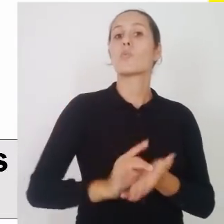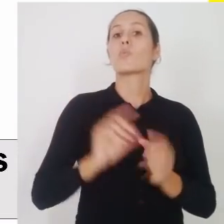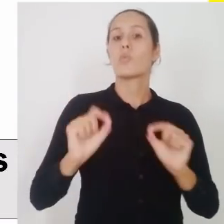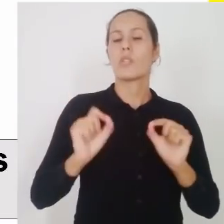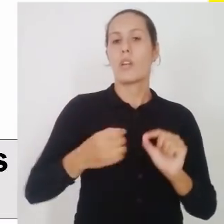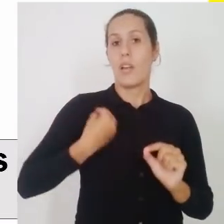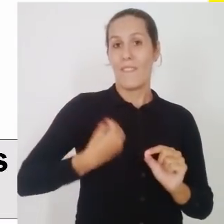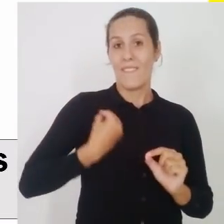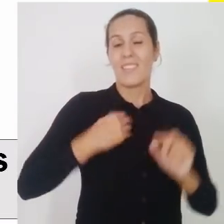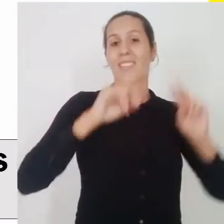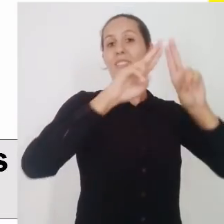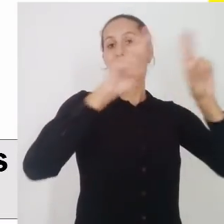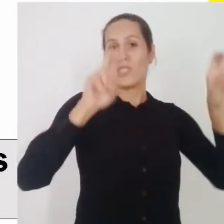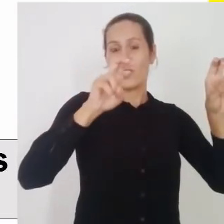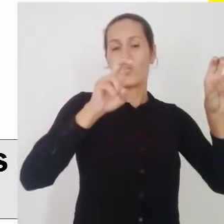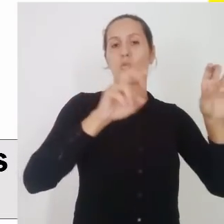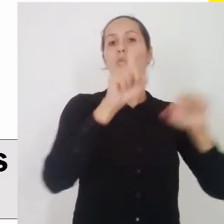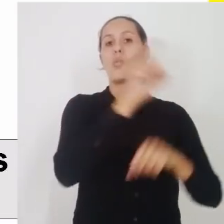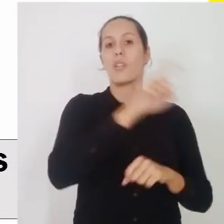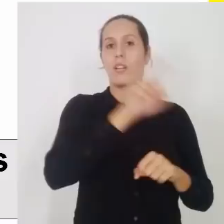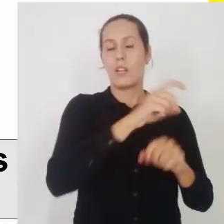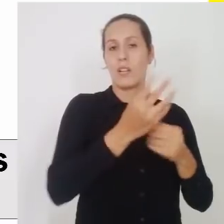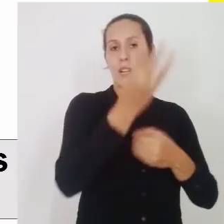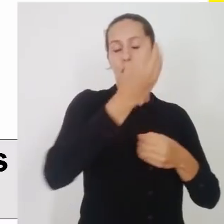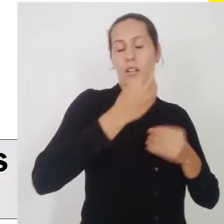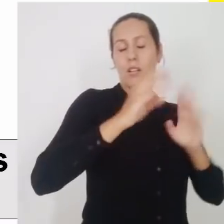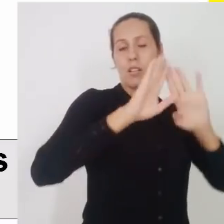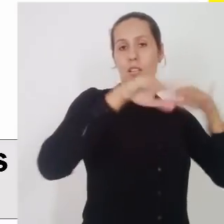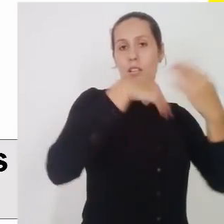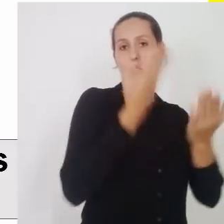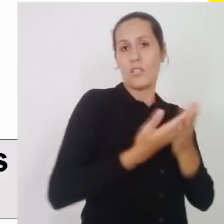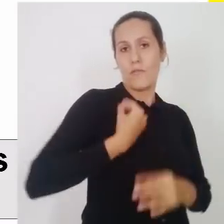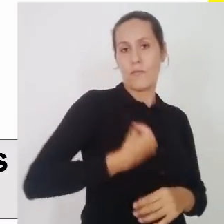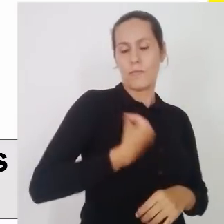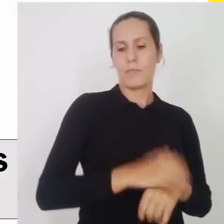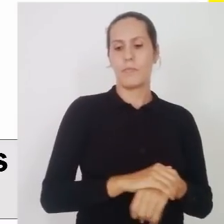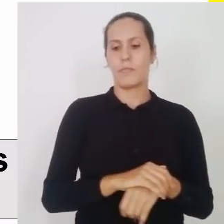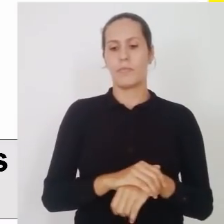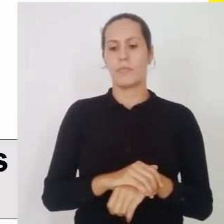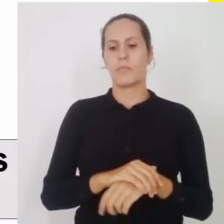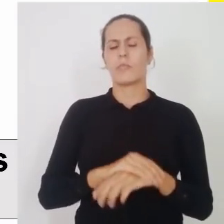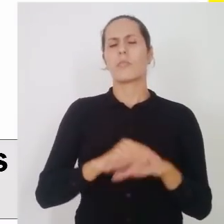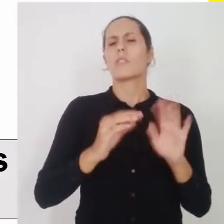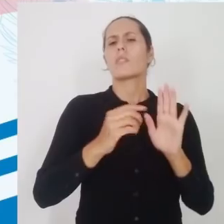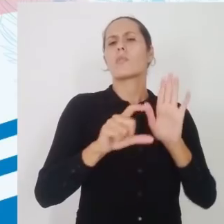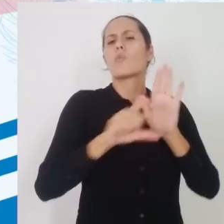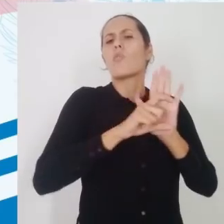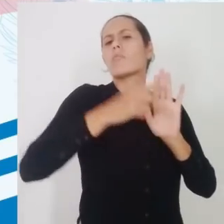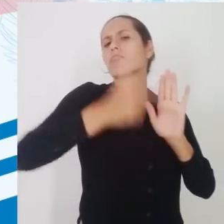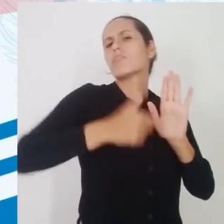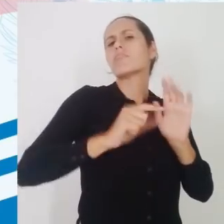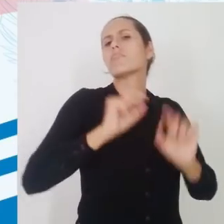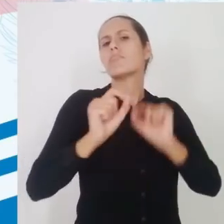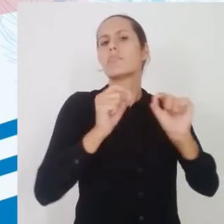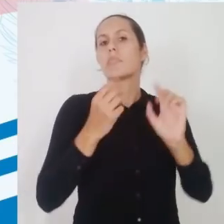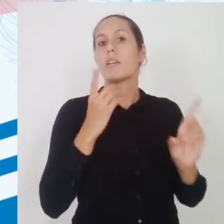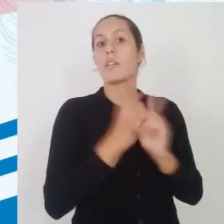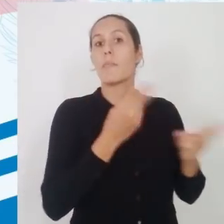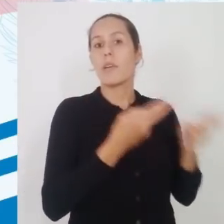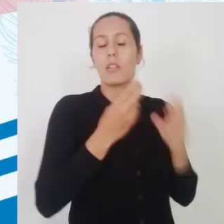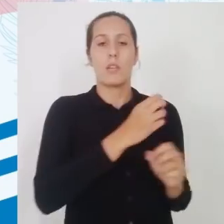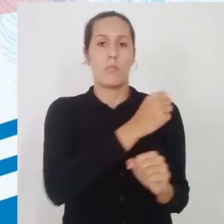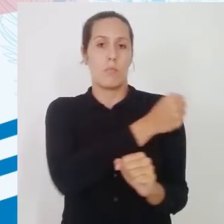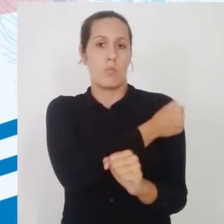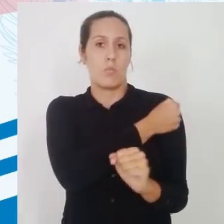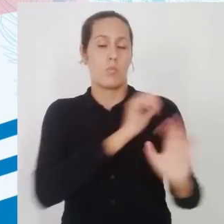E as informações complementares ficam por conta dessa escolha das fotos que a gente já comentou. Imagine que, na